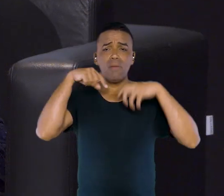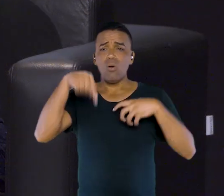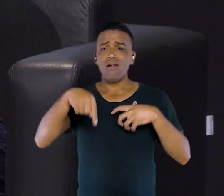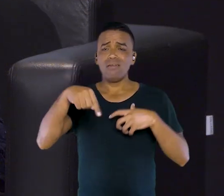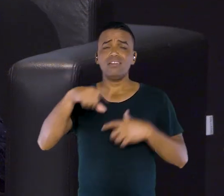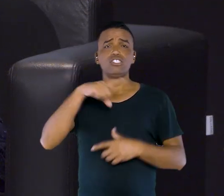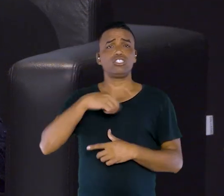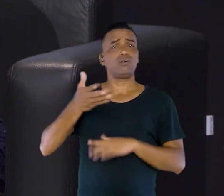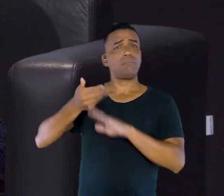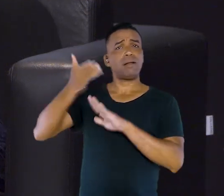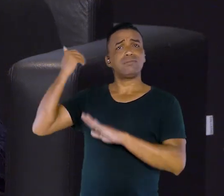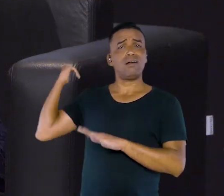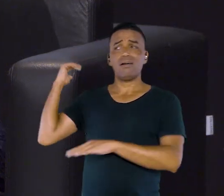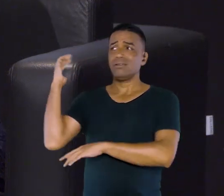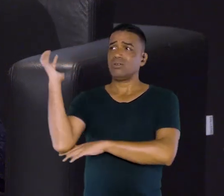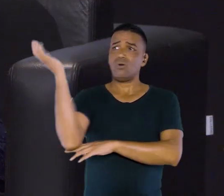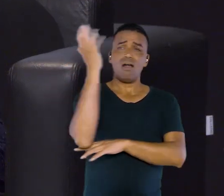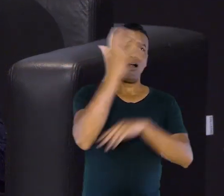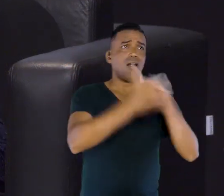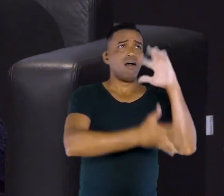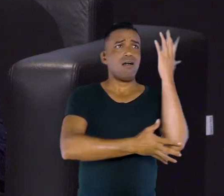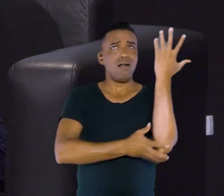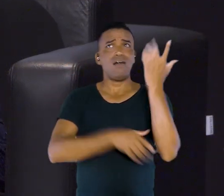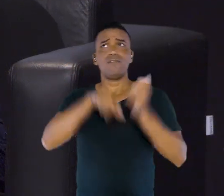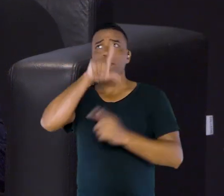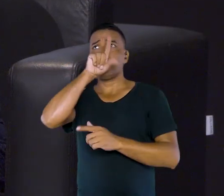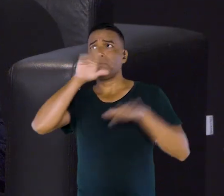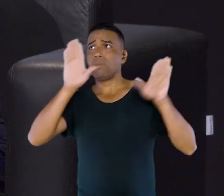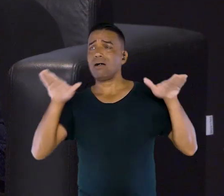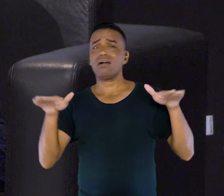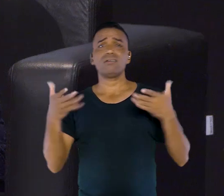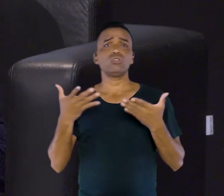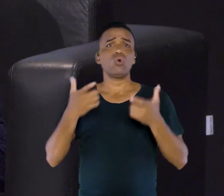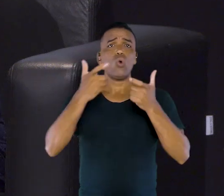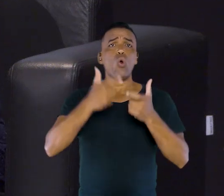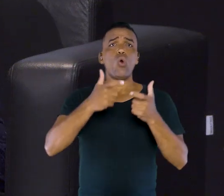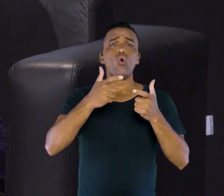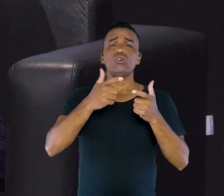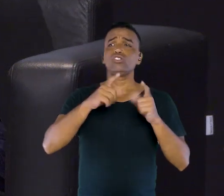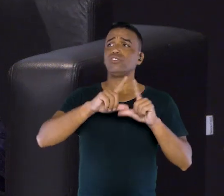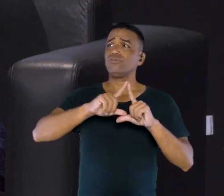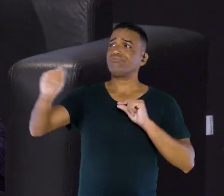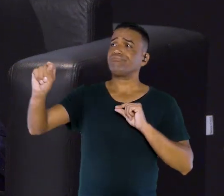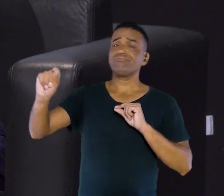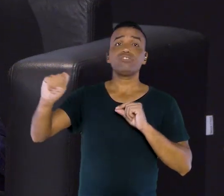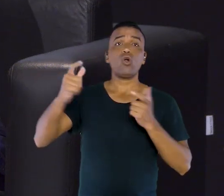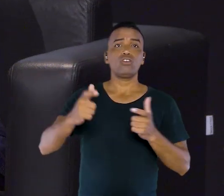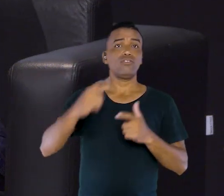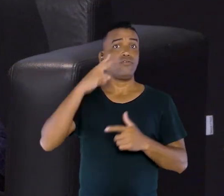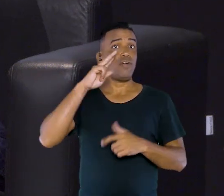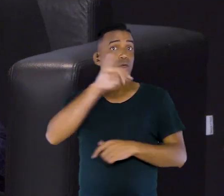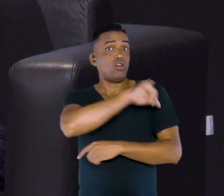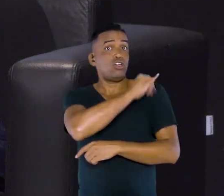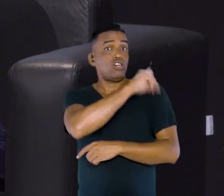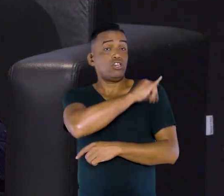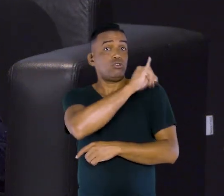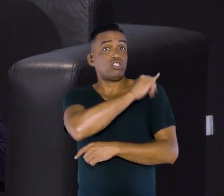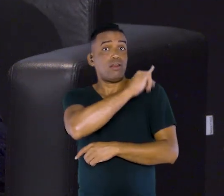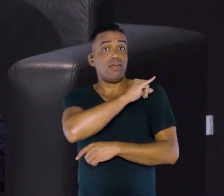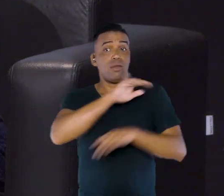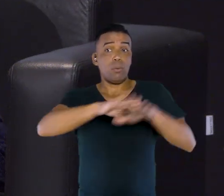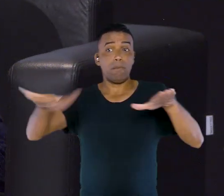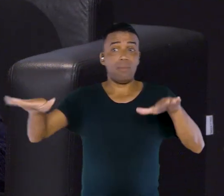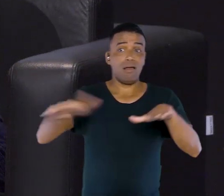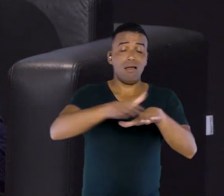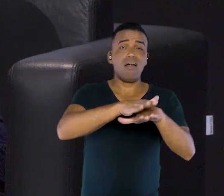foram? Cadê as aves, né, os pássaros? Quando vejo o Rio de Janeiro, aquela praia, falei, cadê os animais